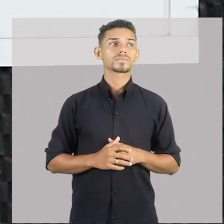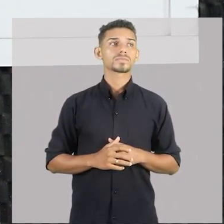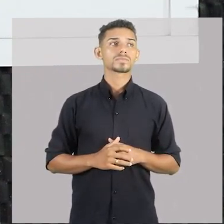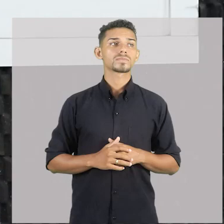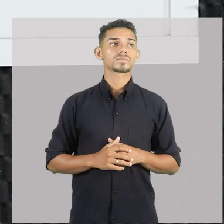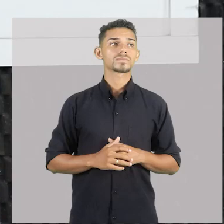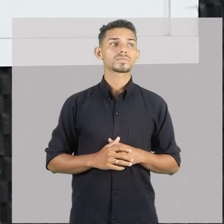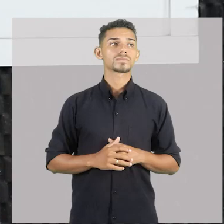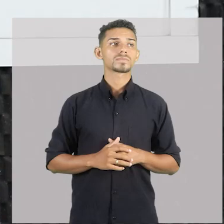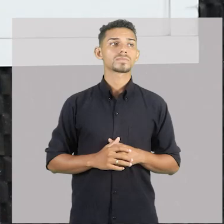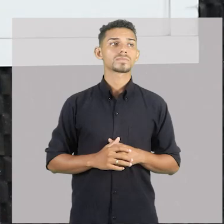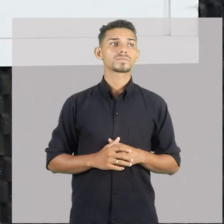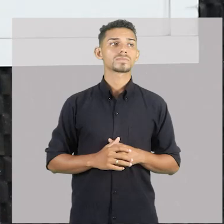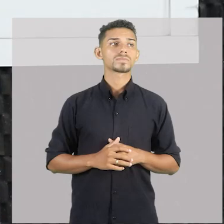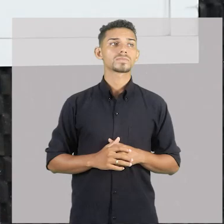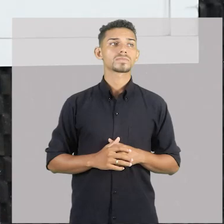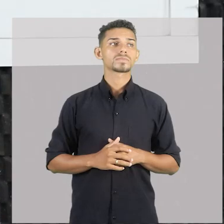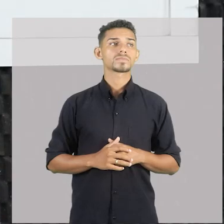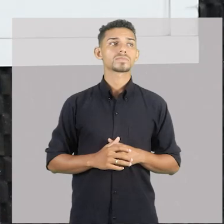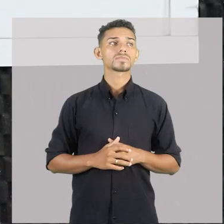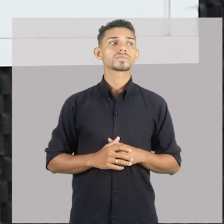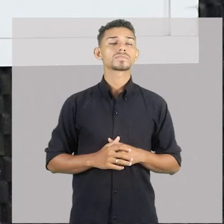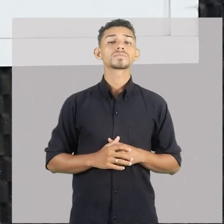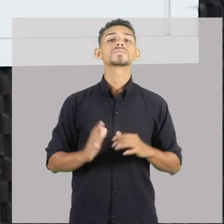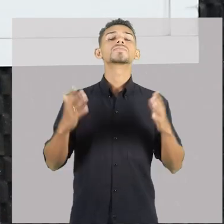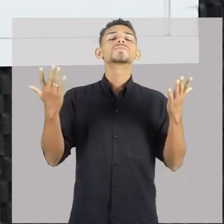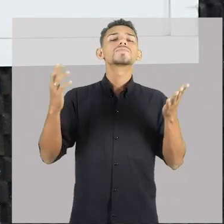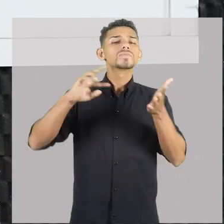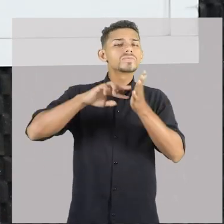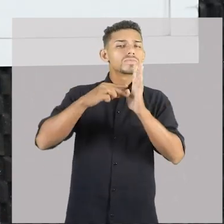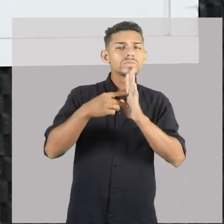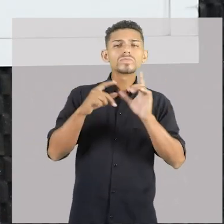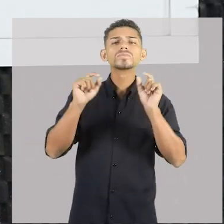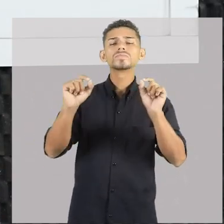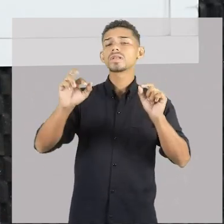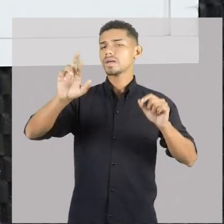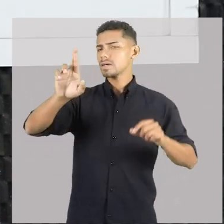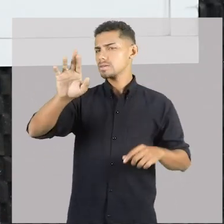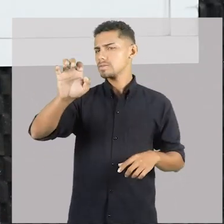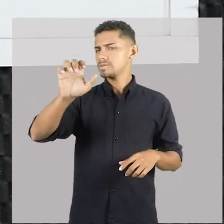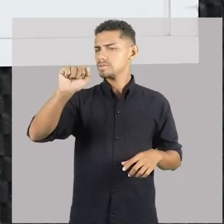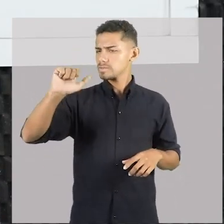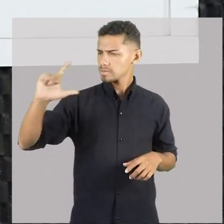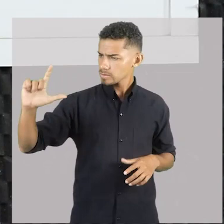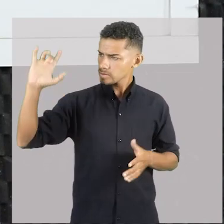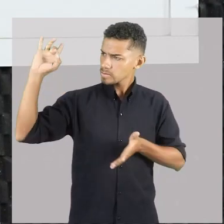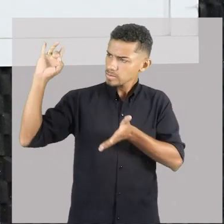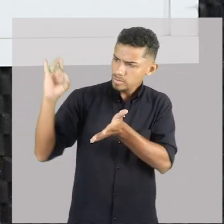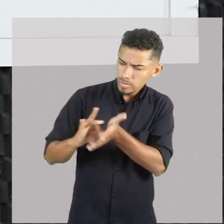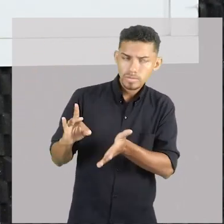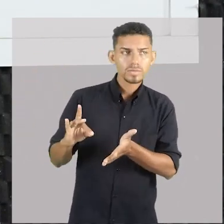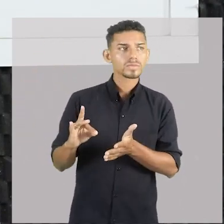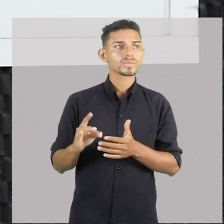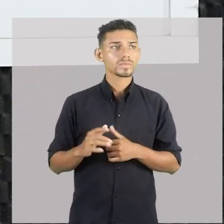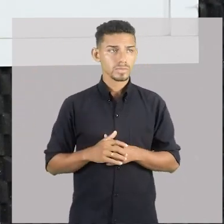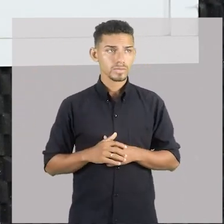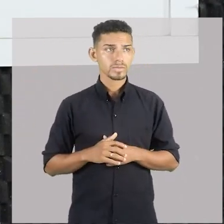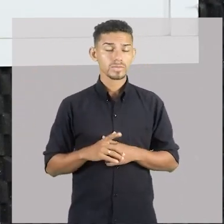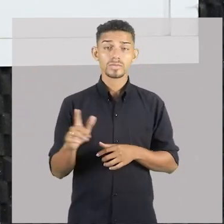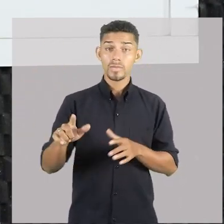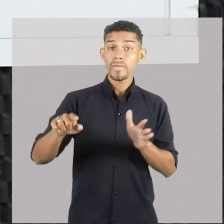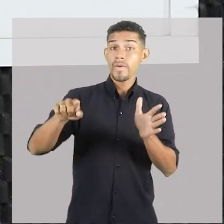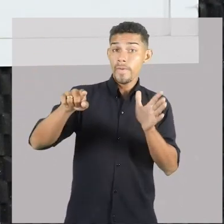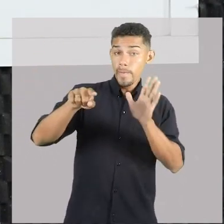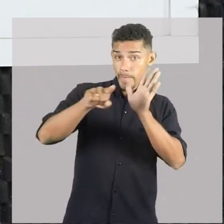aqui para vocês. Qual é o sentido real da corrente? São